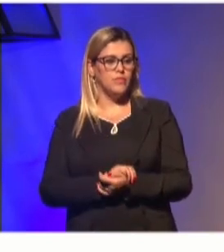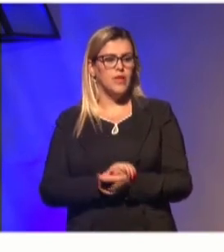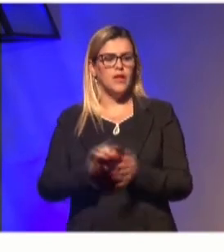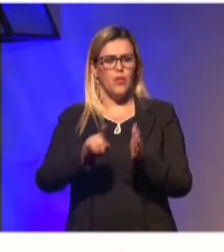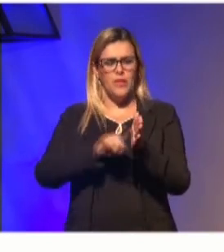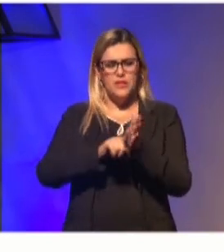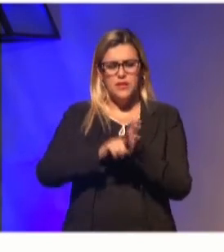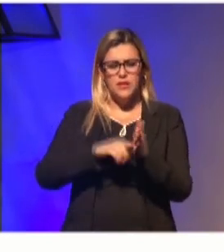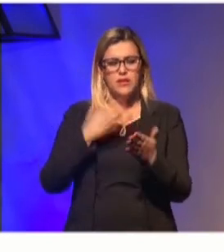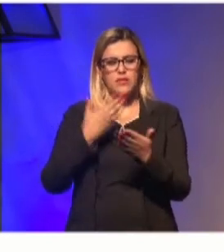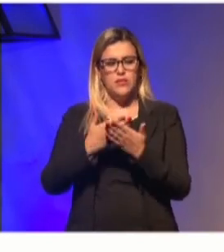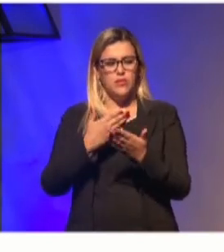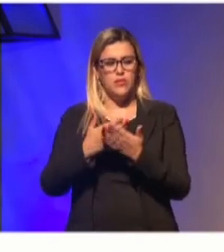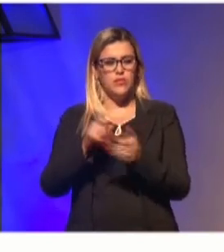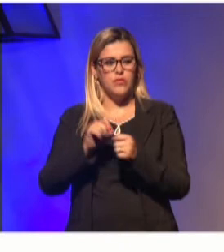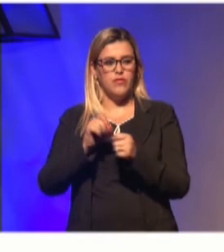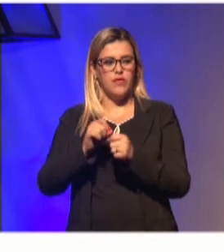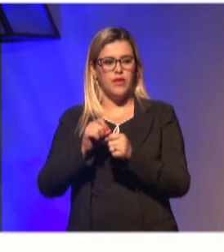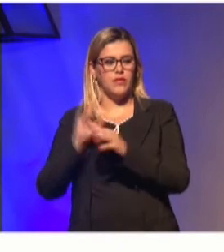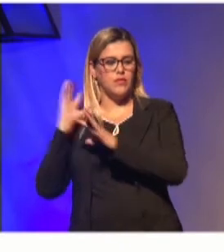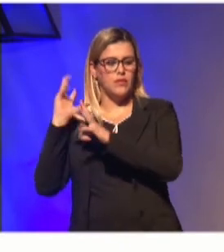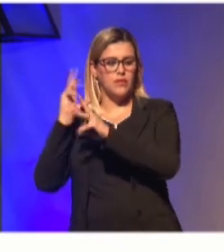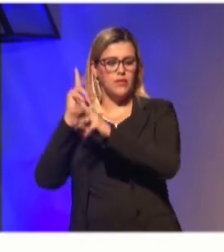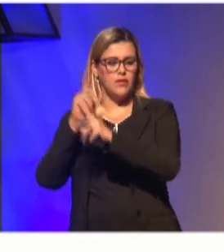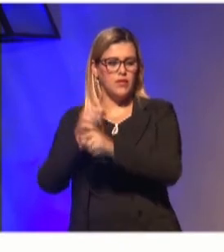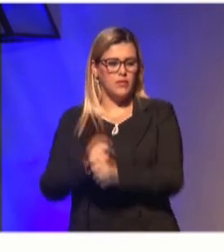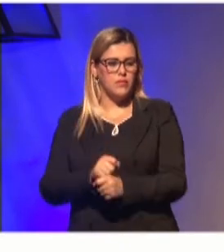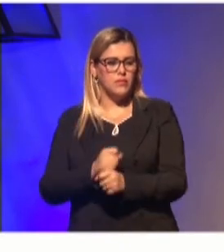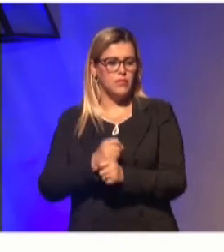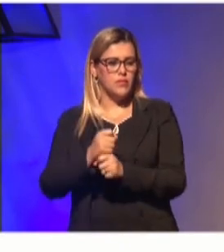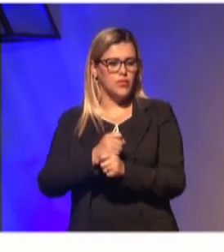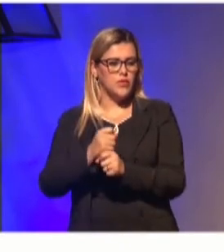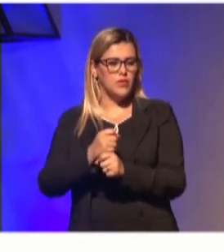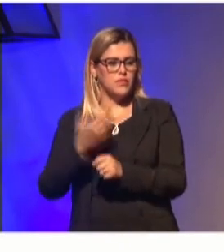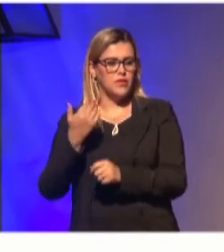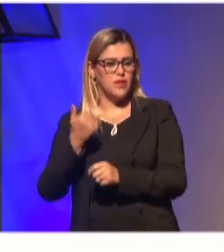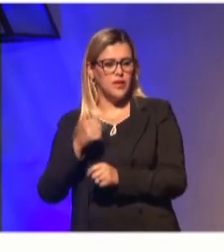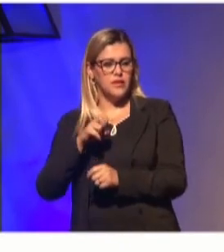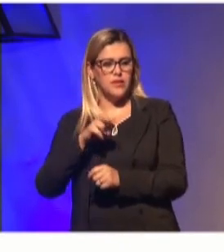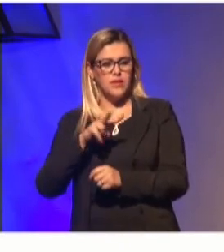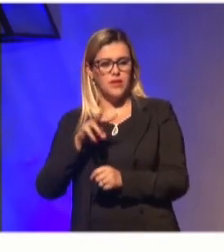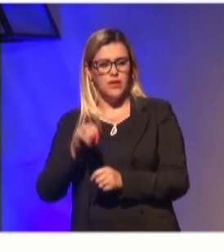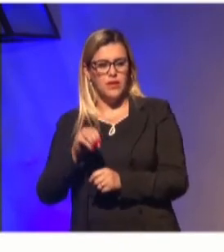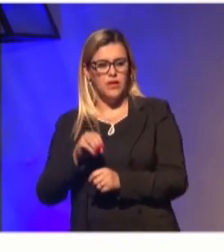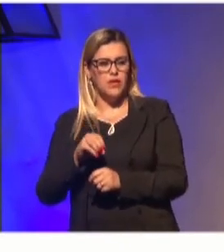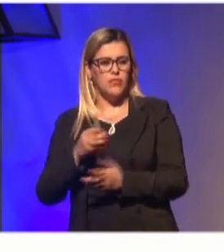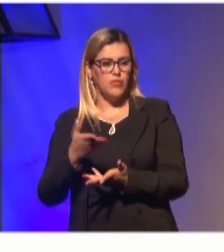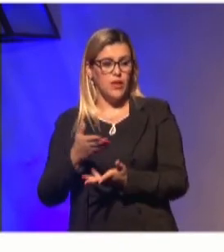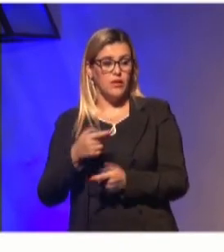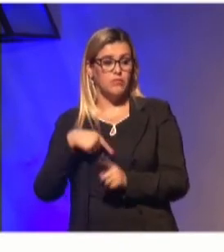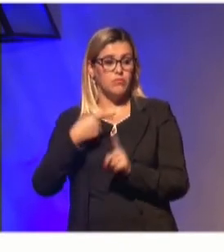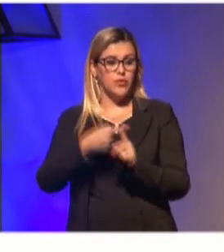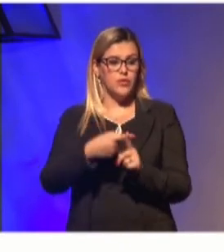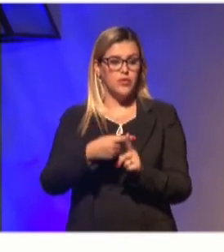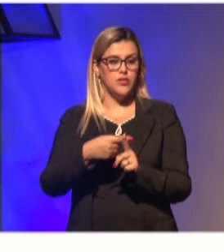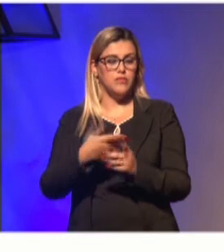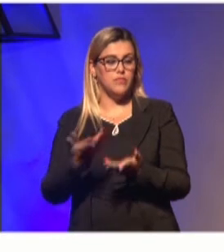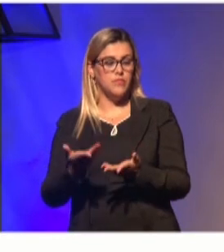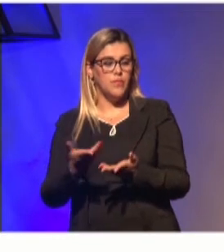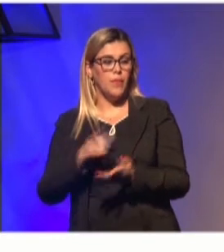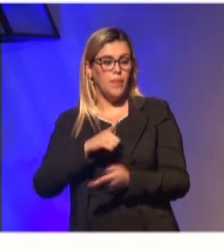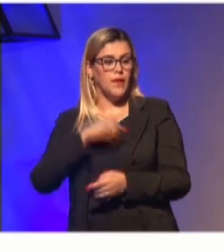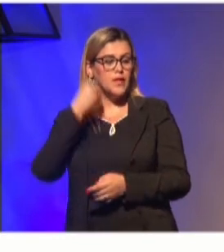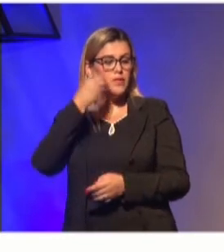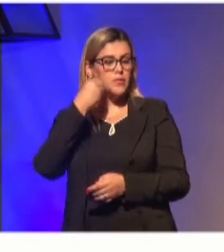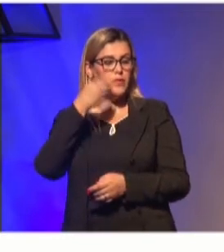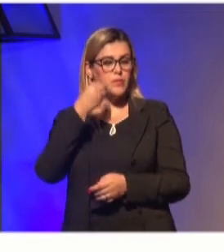foram feitos aí, em décadas, né, relacionadas à lesão nervosa em si, com resultados positivos em estudos experimentais,